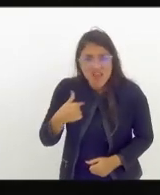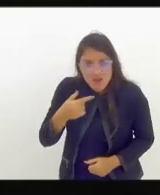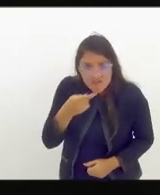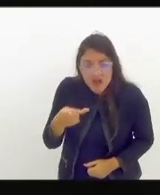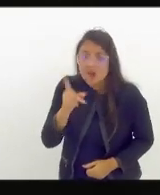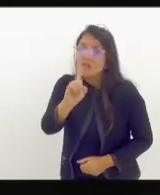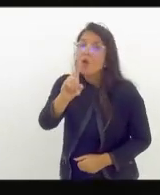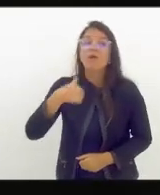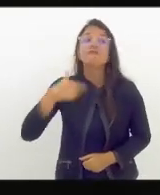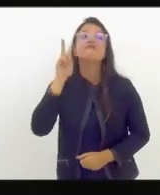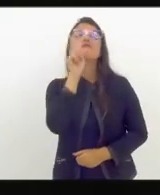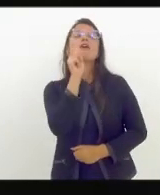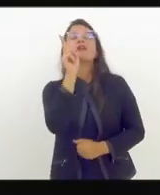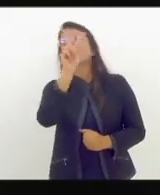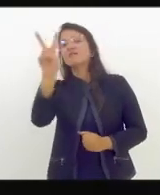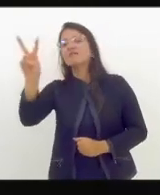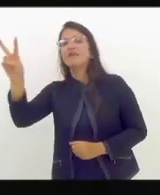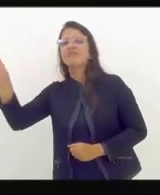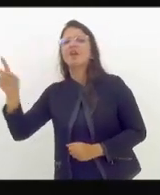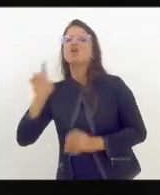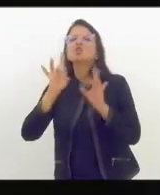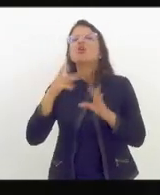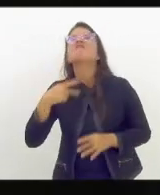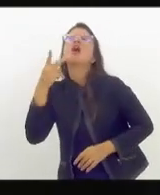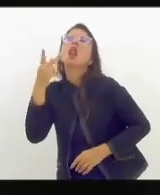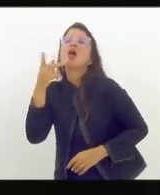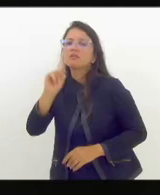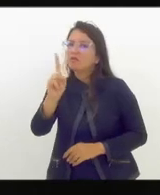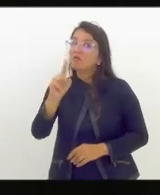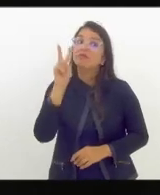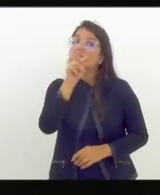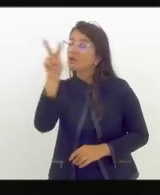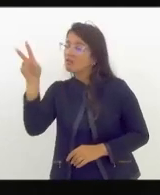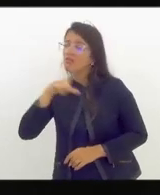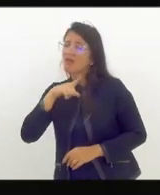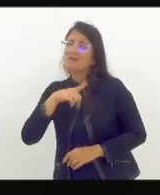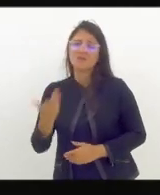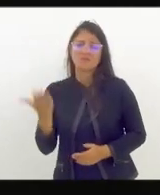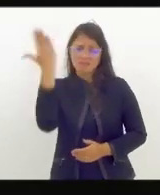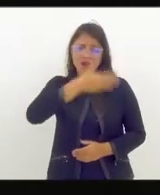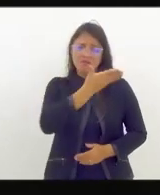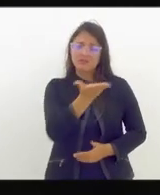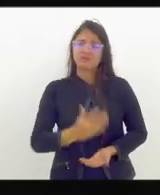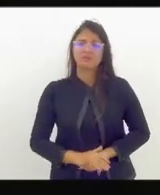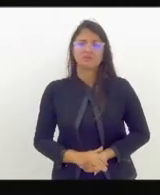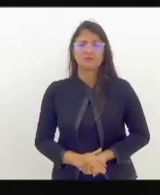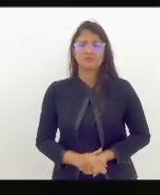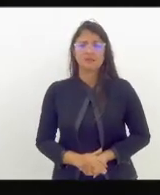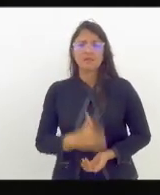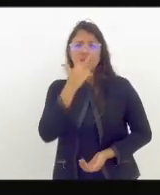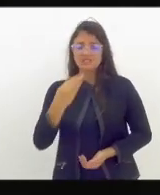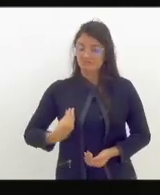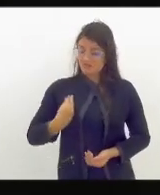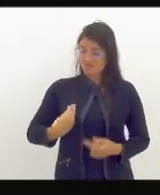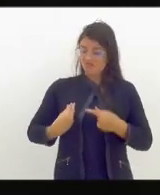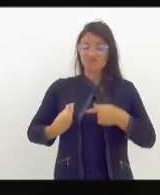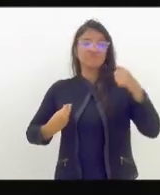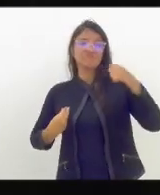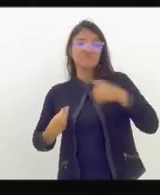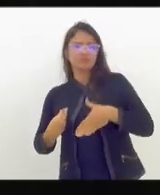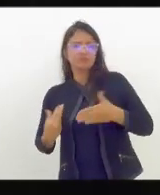está vendo. Parece que a vida agora virou qualquer coisa diante de quadros como esse. Então, eu queria chamar a atenção